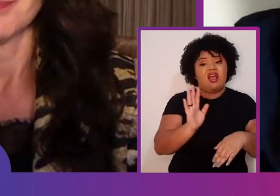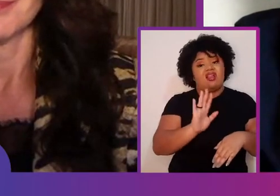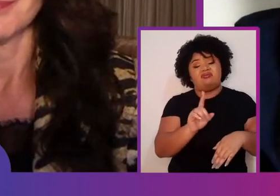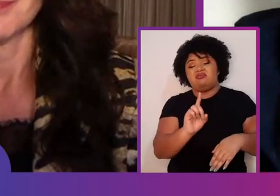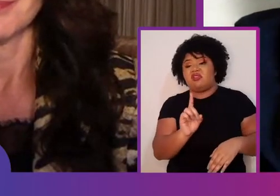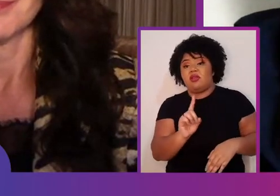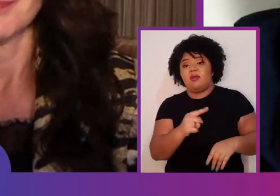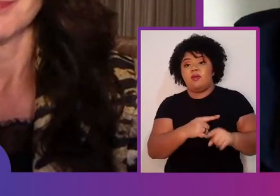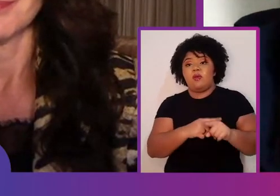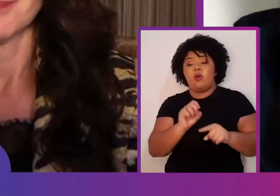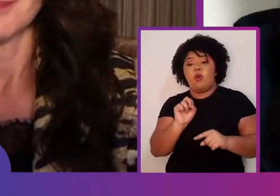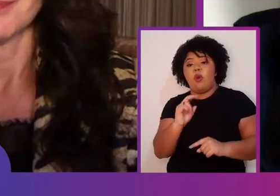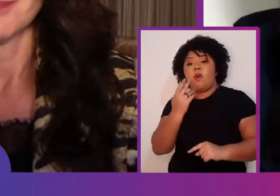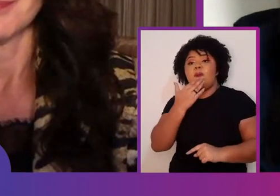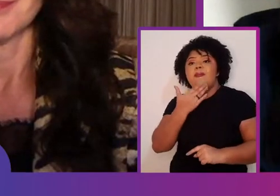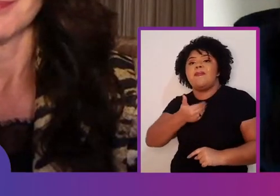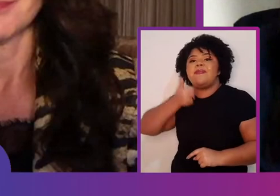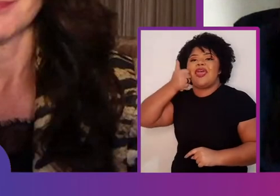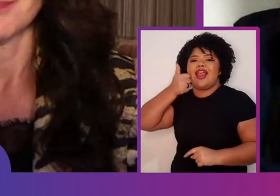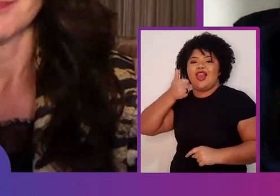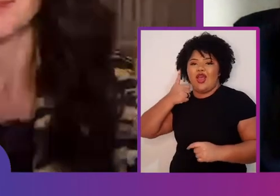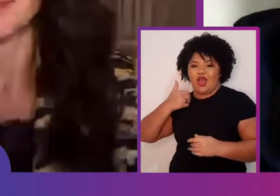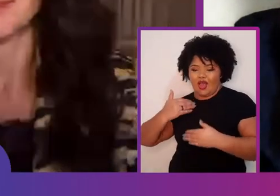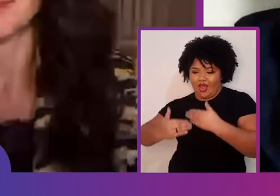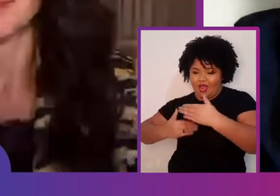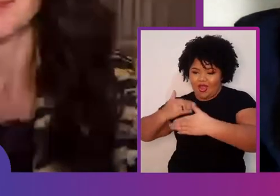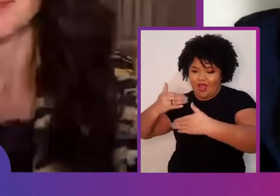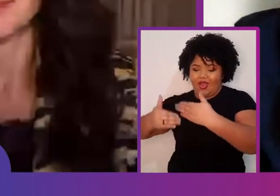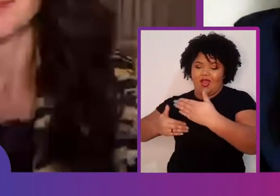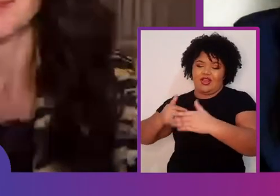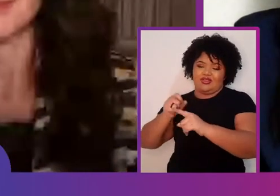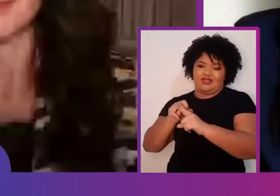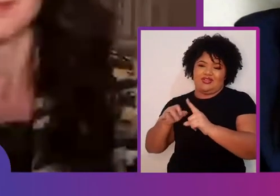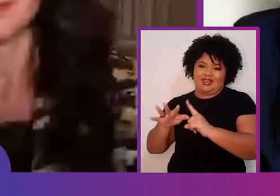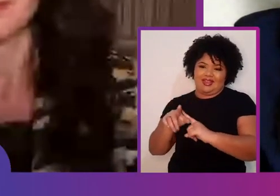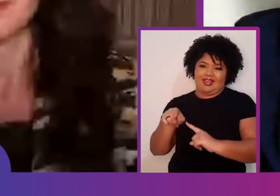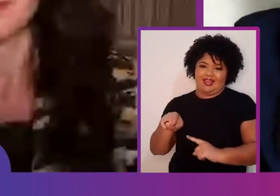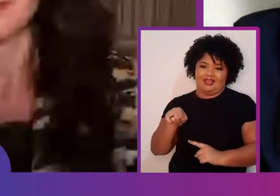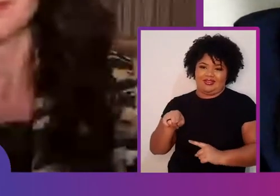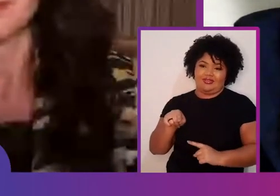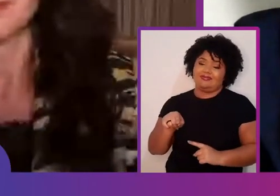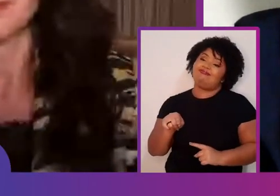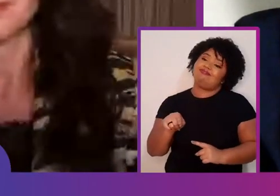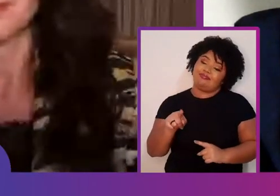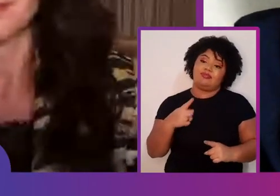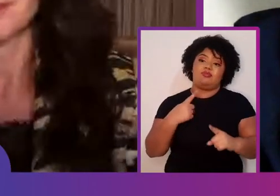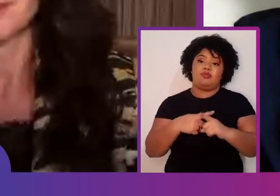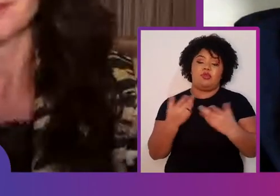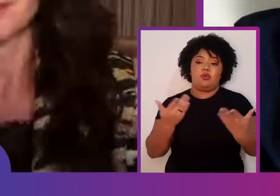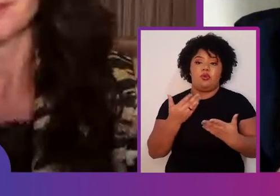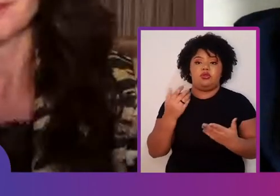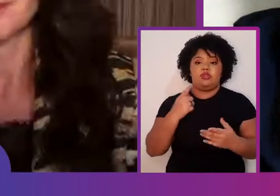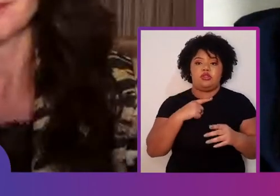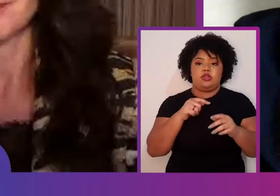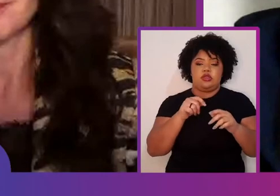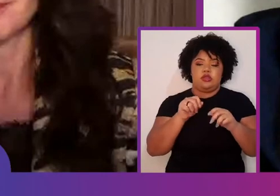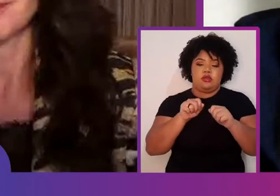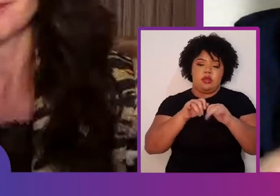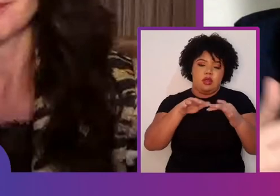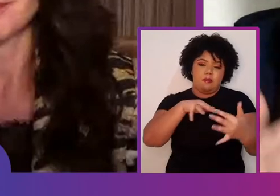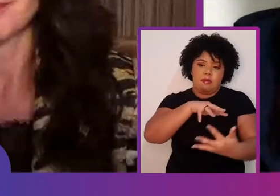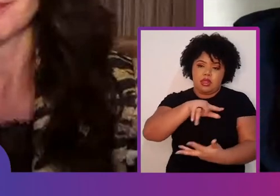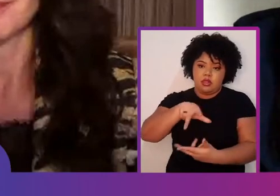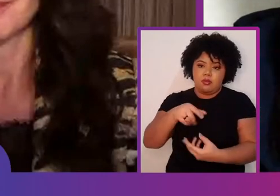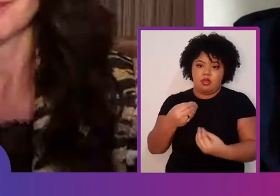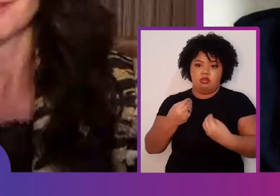a melhor produtividade para a sociedade. Nós podemos hoje, pelos experimentos que a pandemia nos trouxe,